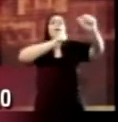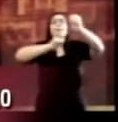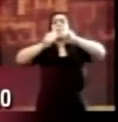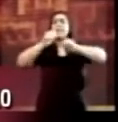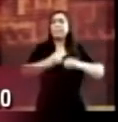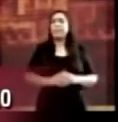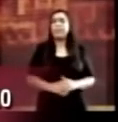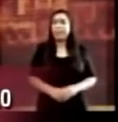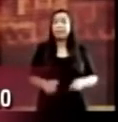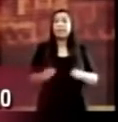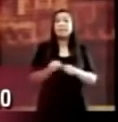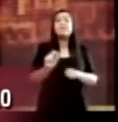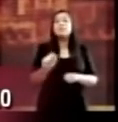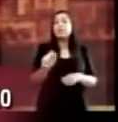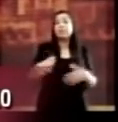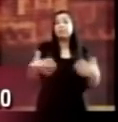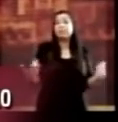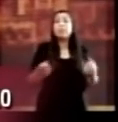fazendo